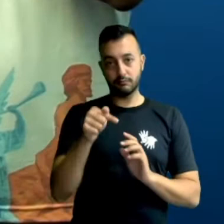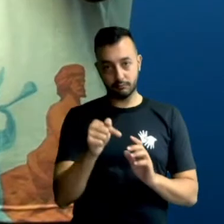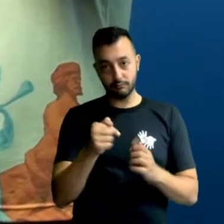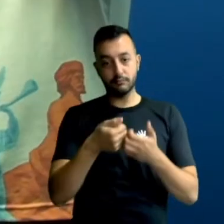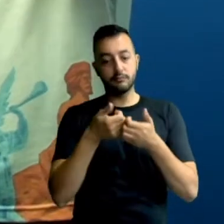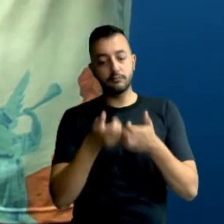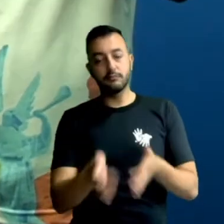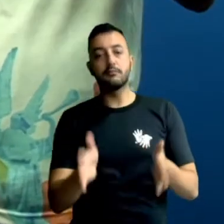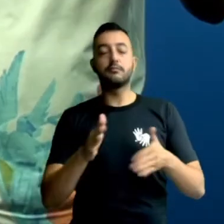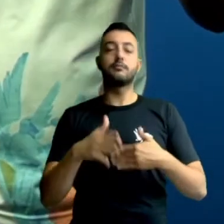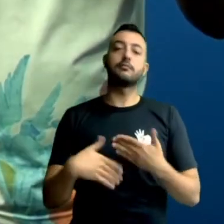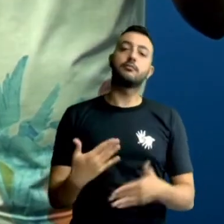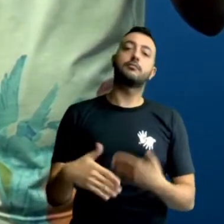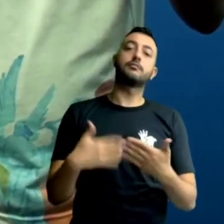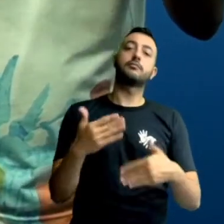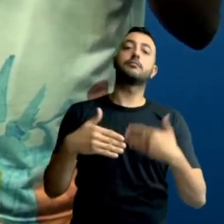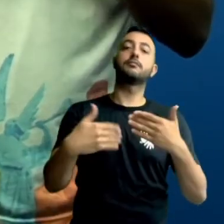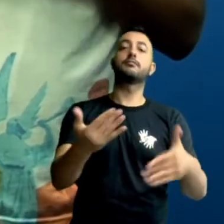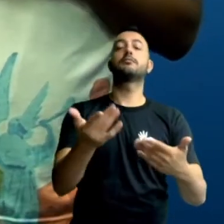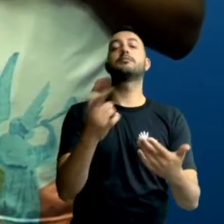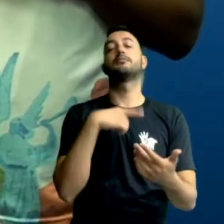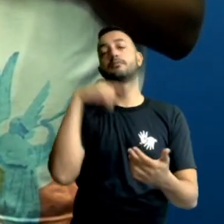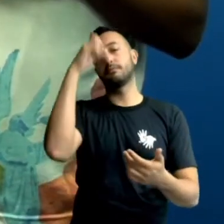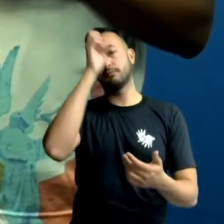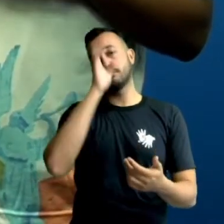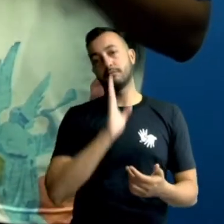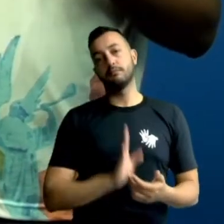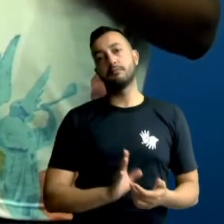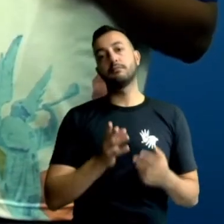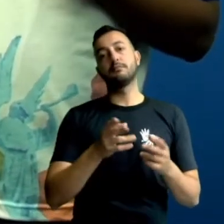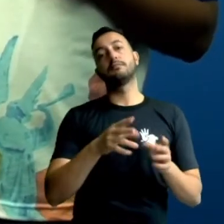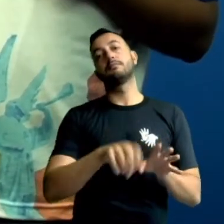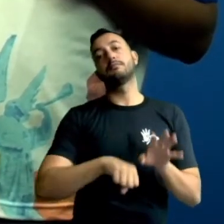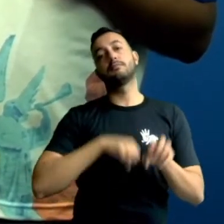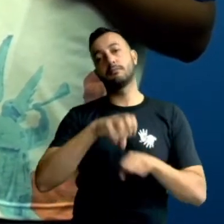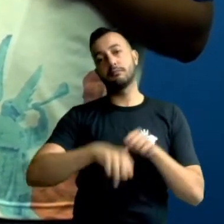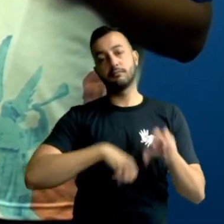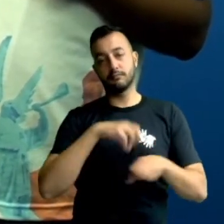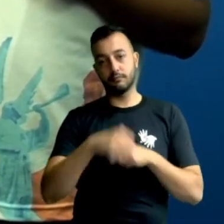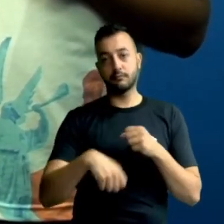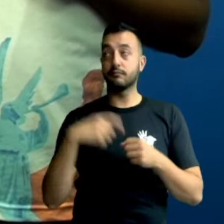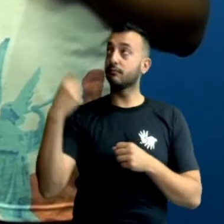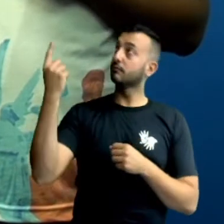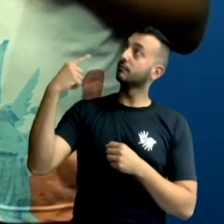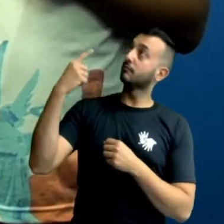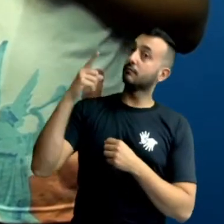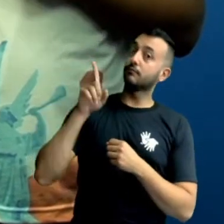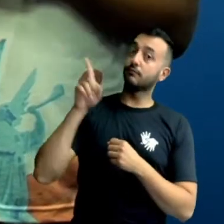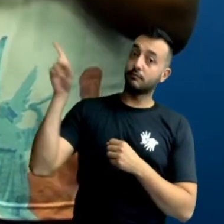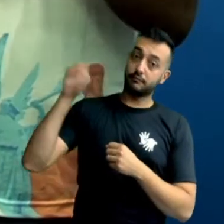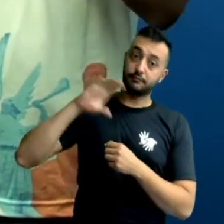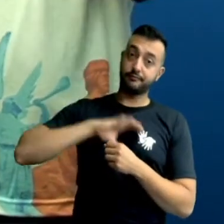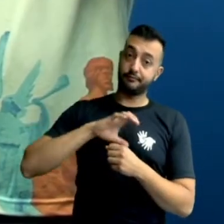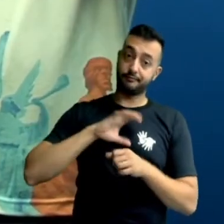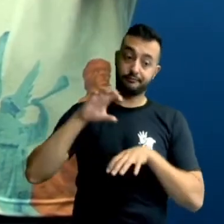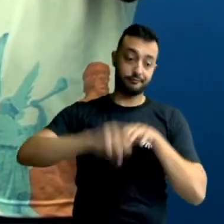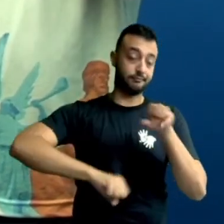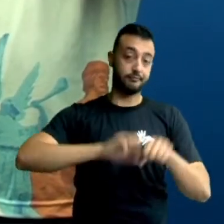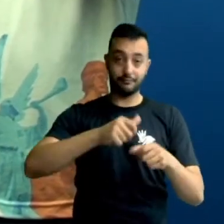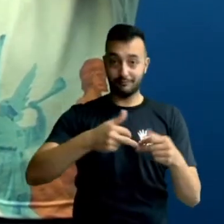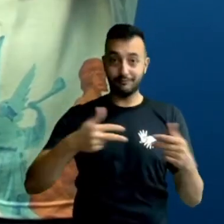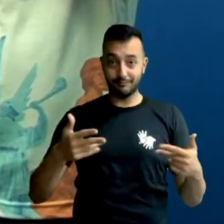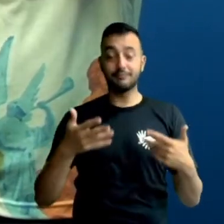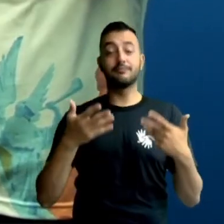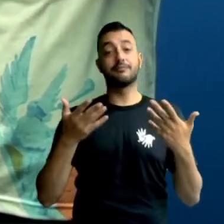Quando começa o processo de colonização do Brasil, né? Quando iniciou lá o processo de colonização do Brasil, essa